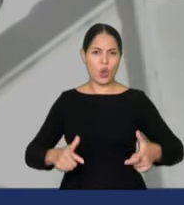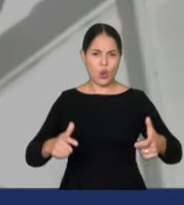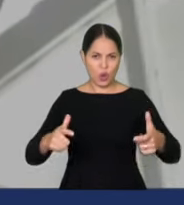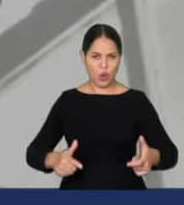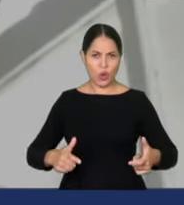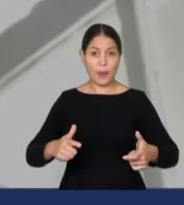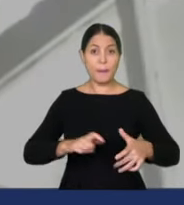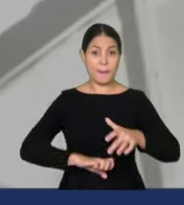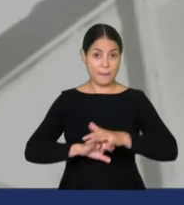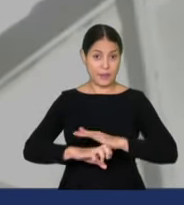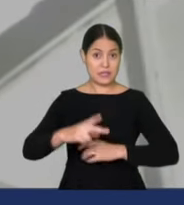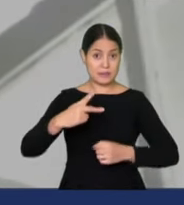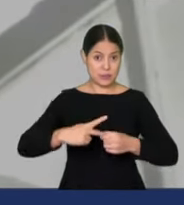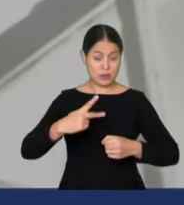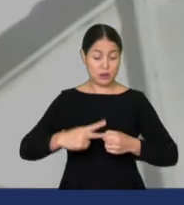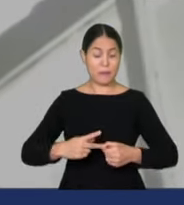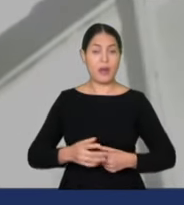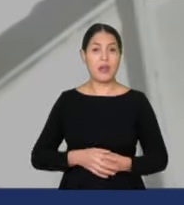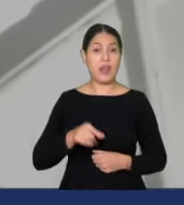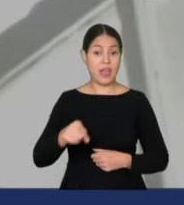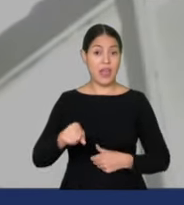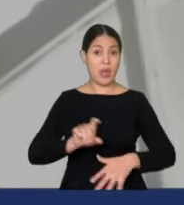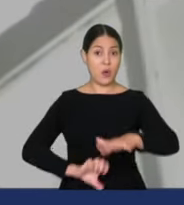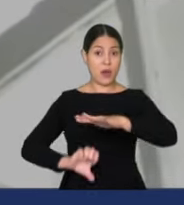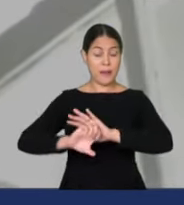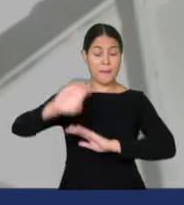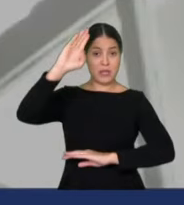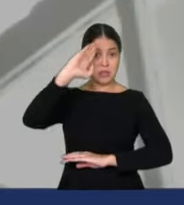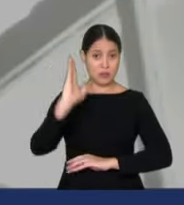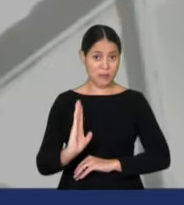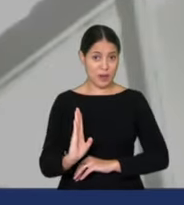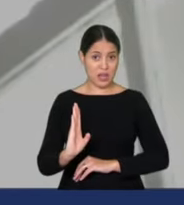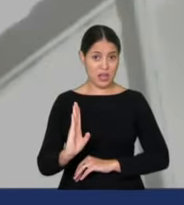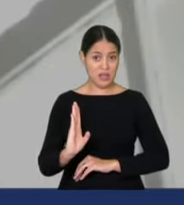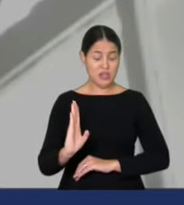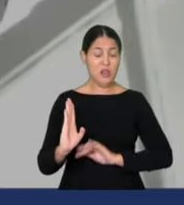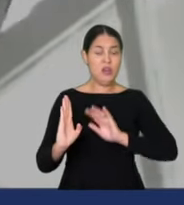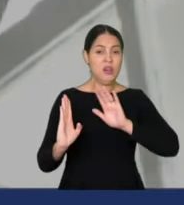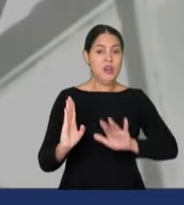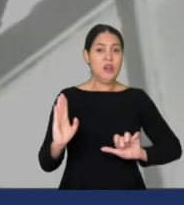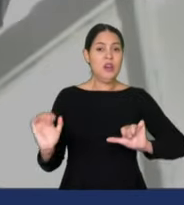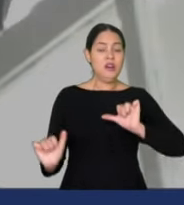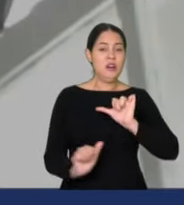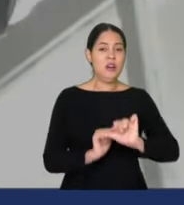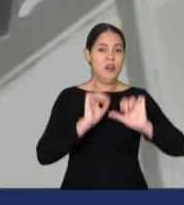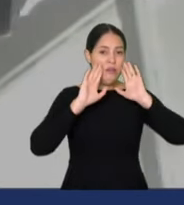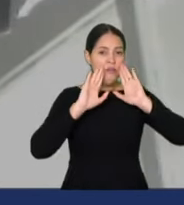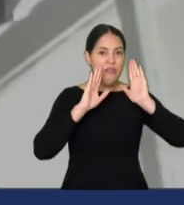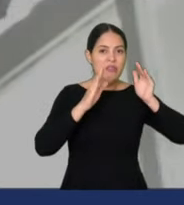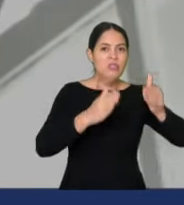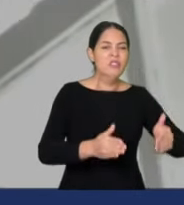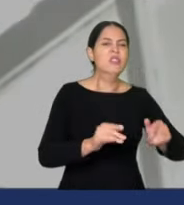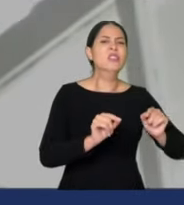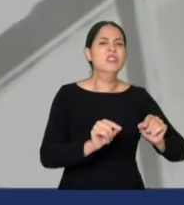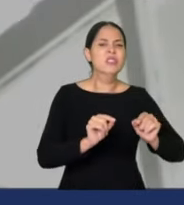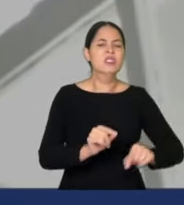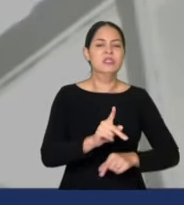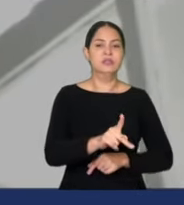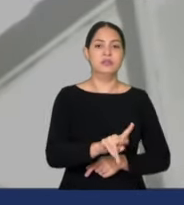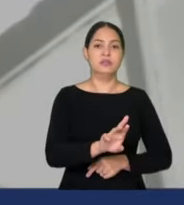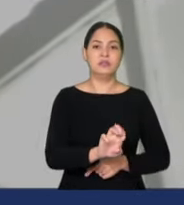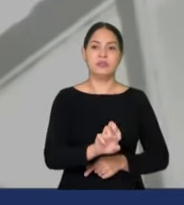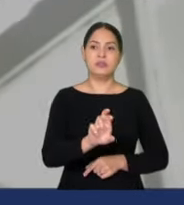transforma ela, a Petrobras, de uma empresa nacional e verticalizada para uma empresa com foco restrito ao pré-sal e voltada